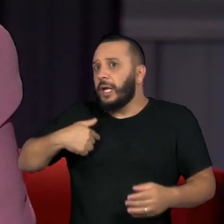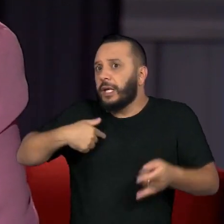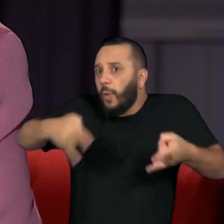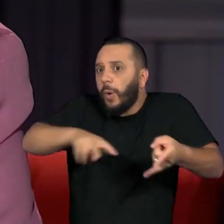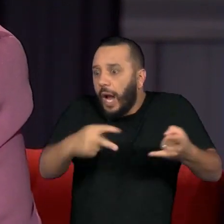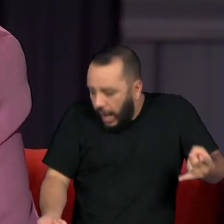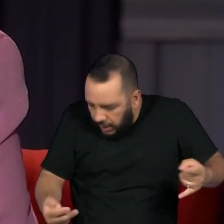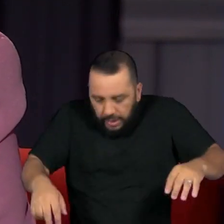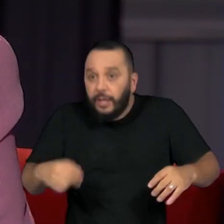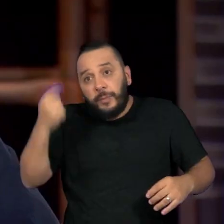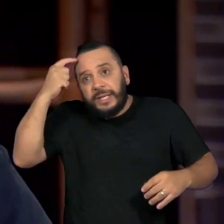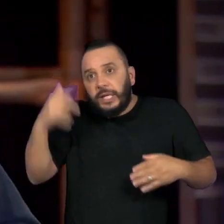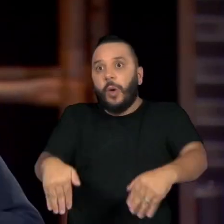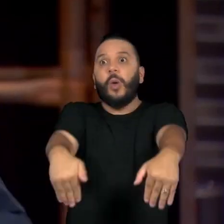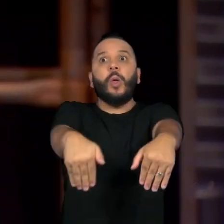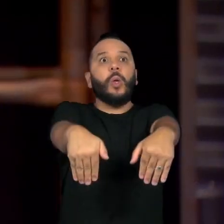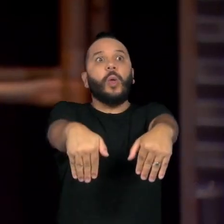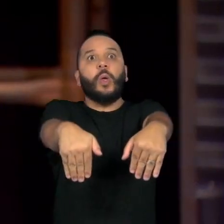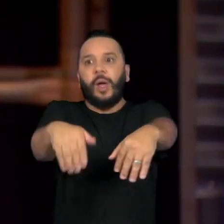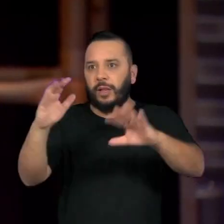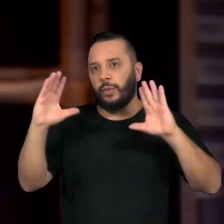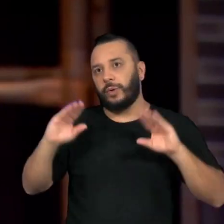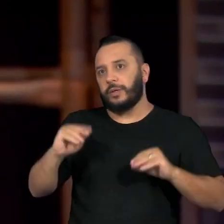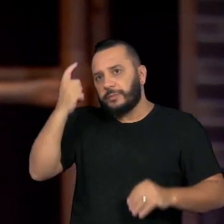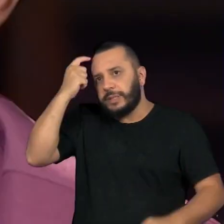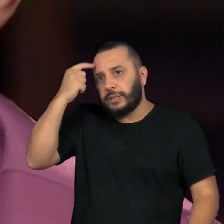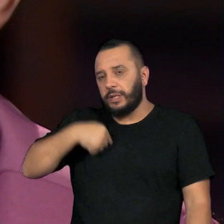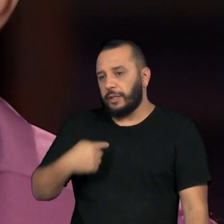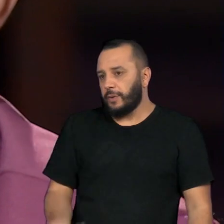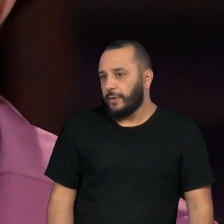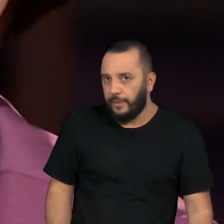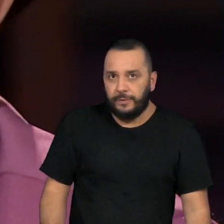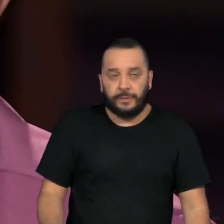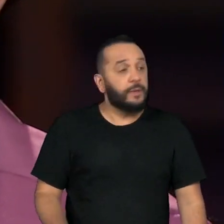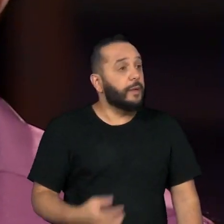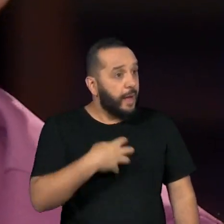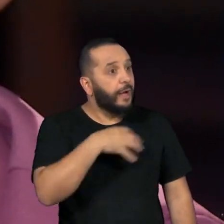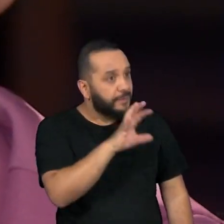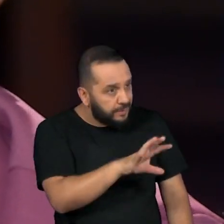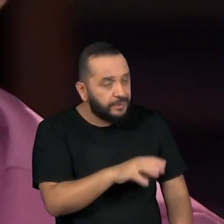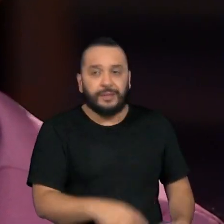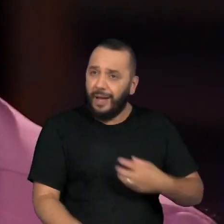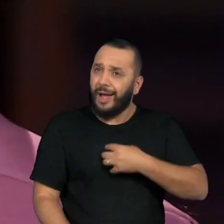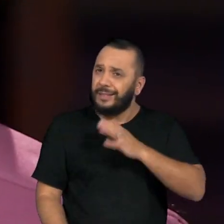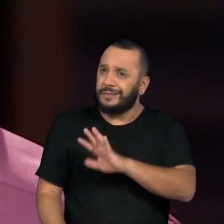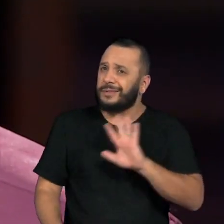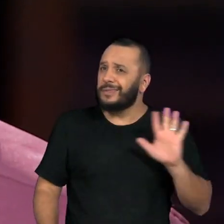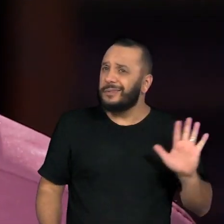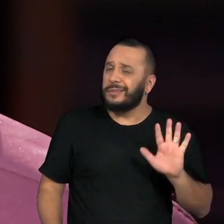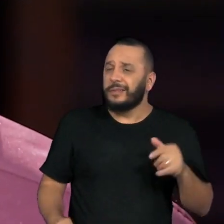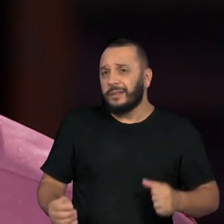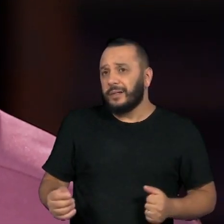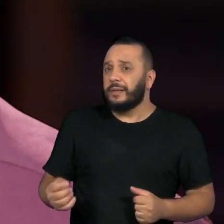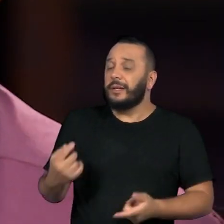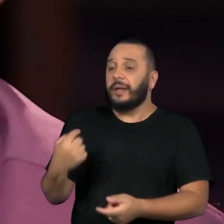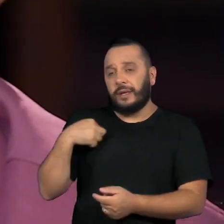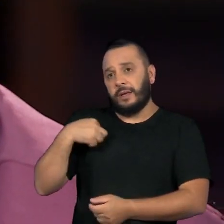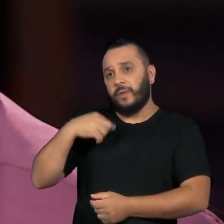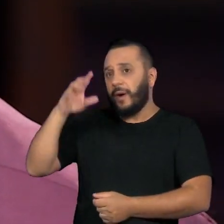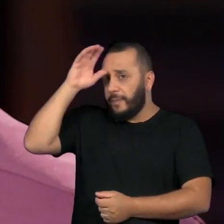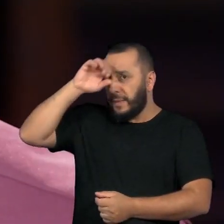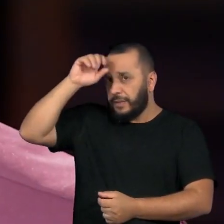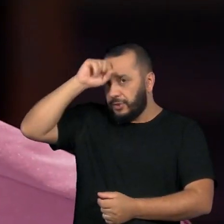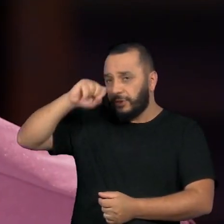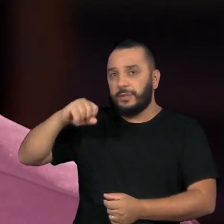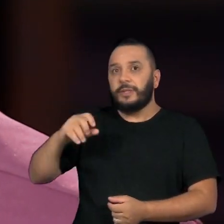era sonâmbula. Acontece direto. E é assim mesmo, É né? assim, porque muita coisa a gente aprende. É. A gente entende que não